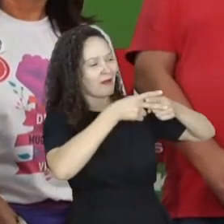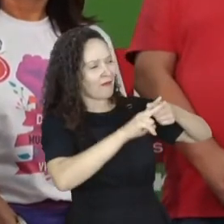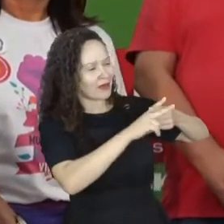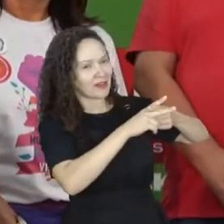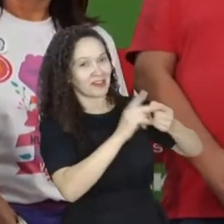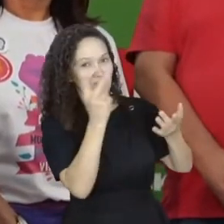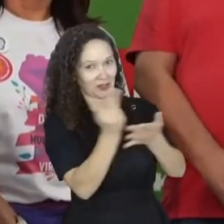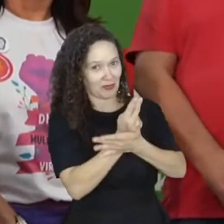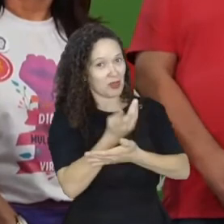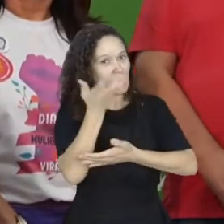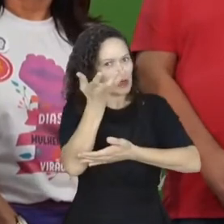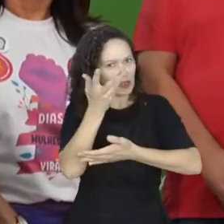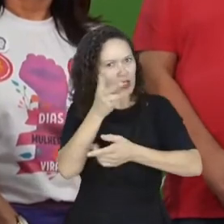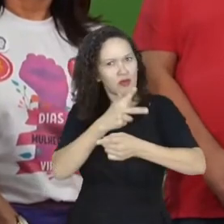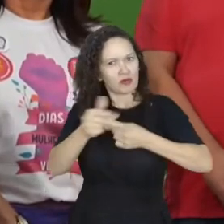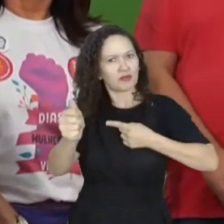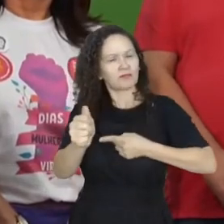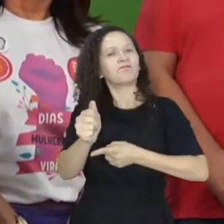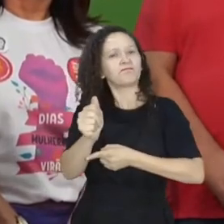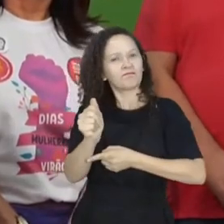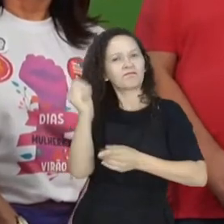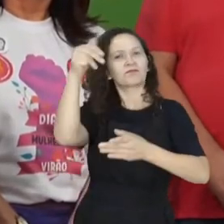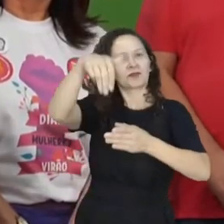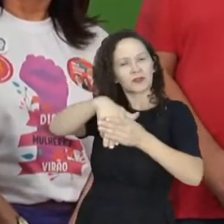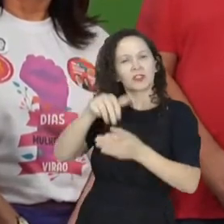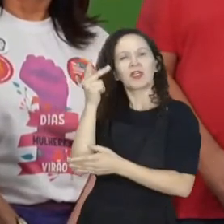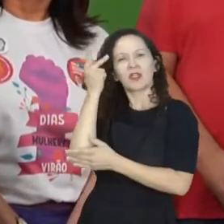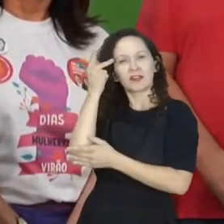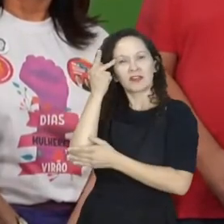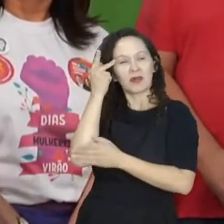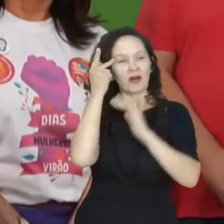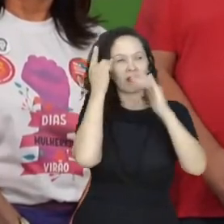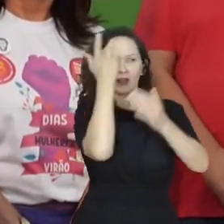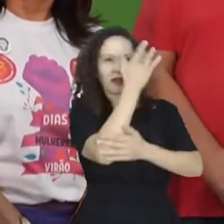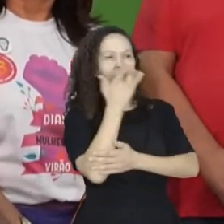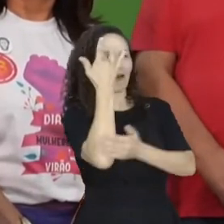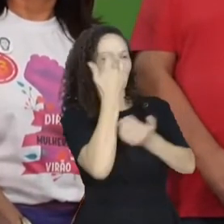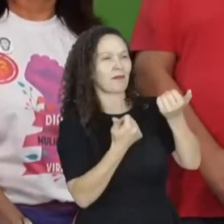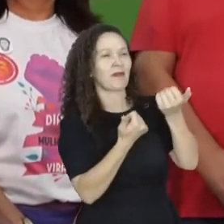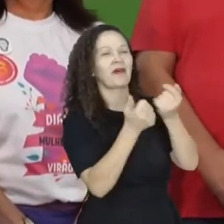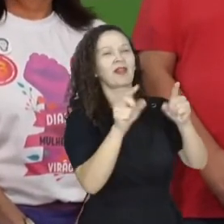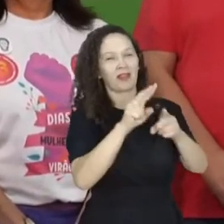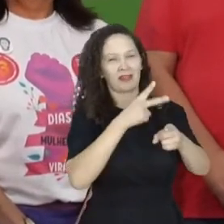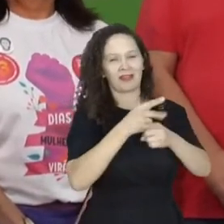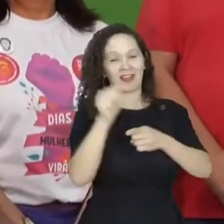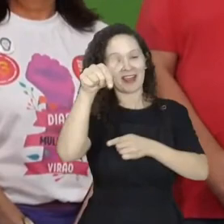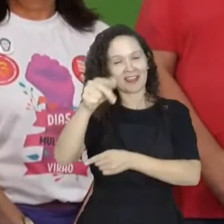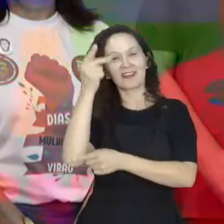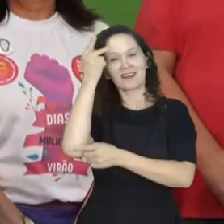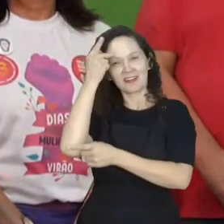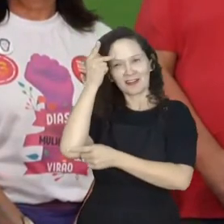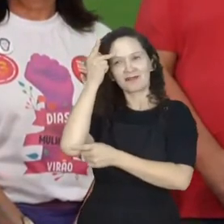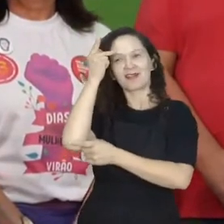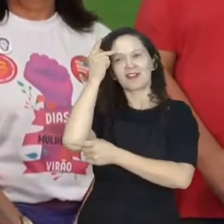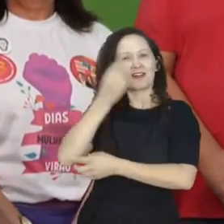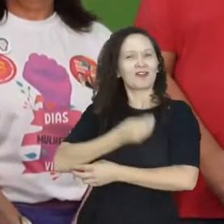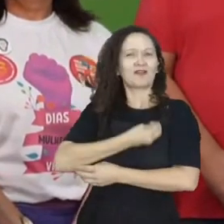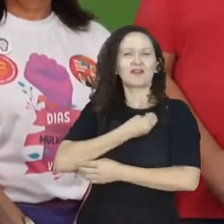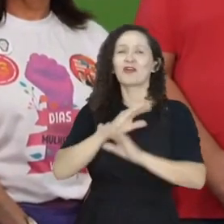e eu pretendo ganhar a eleição de São Paulo e ajudar o governador a ganhar. E aqui em São Paulo nós estamos num grande desafio, que é o